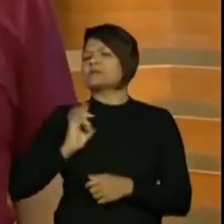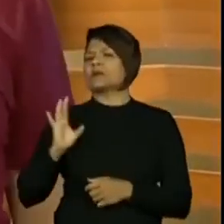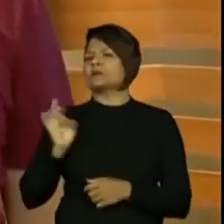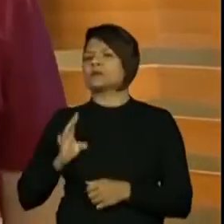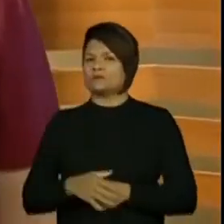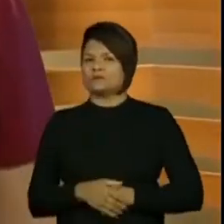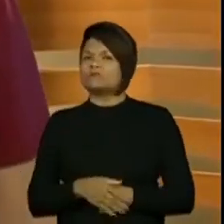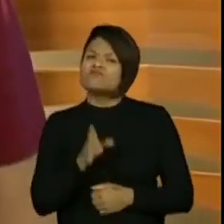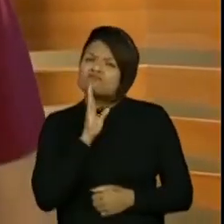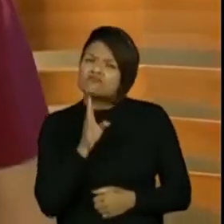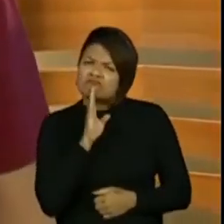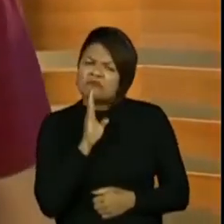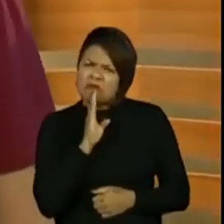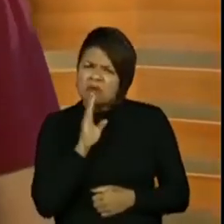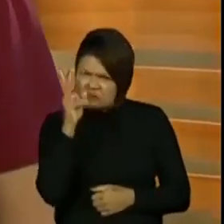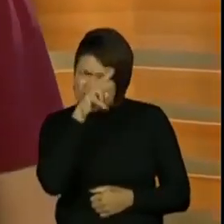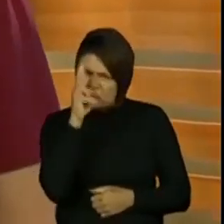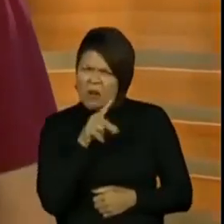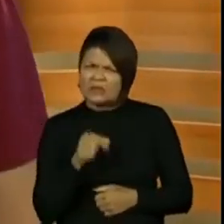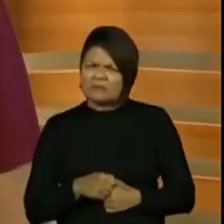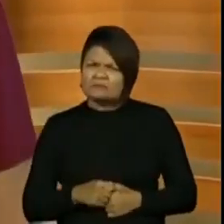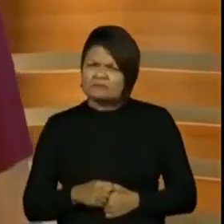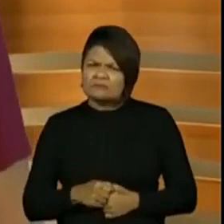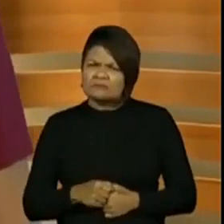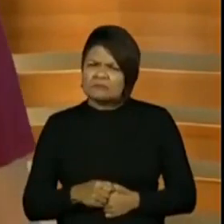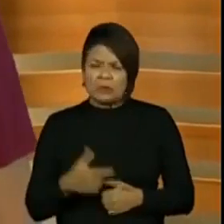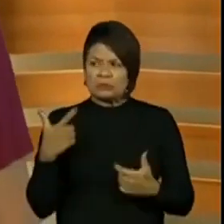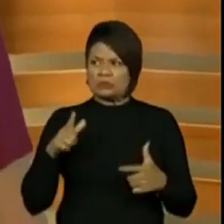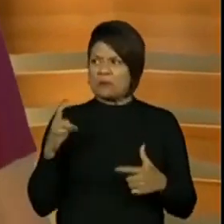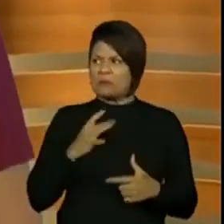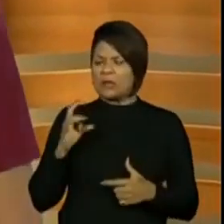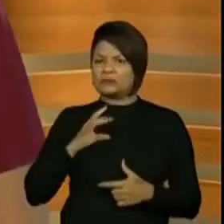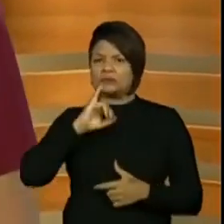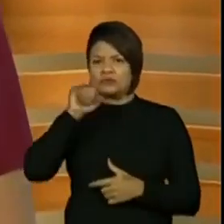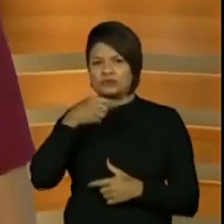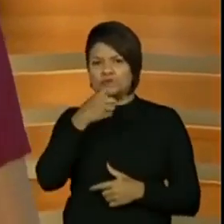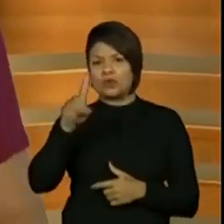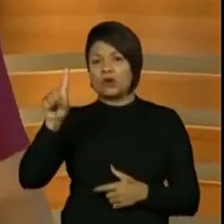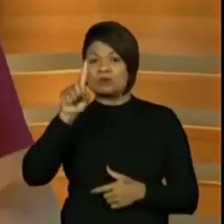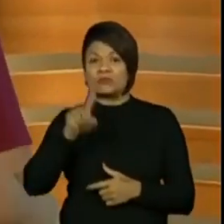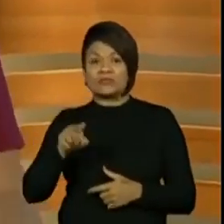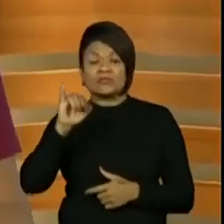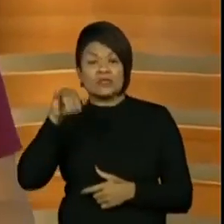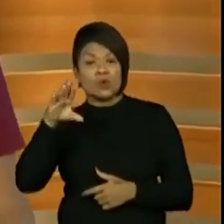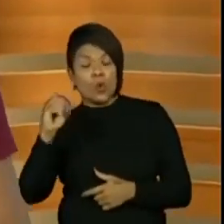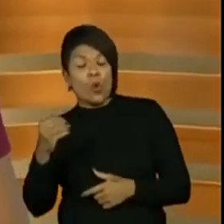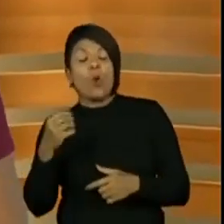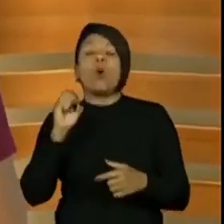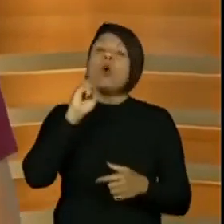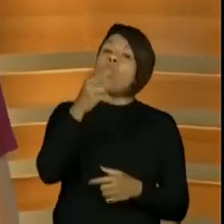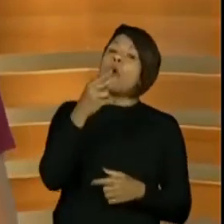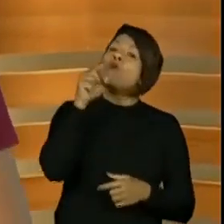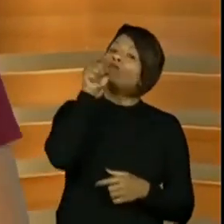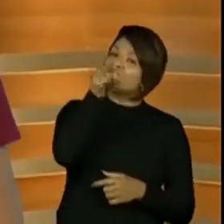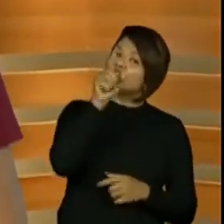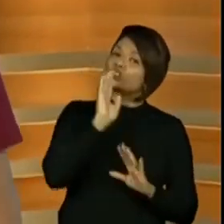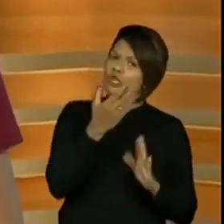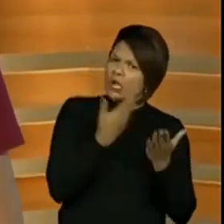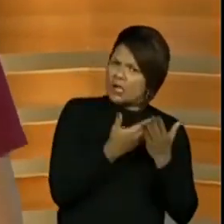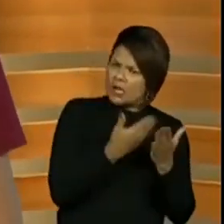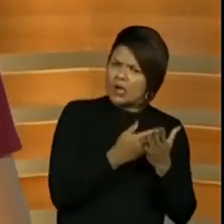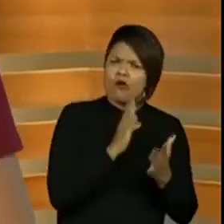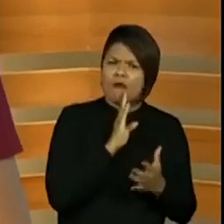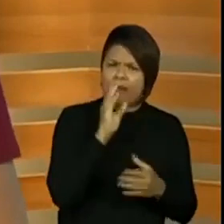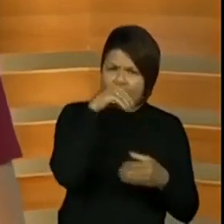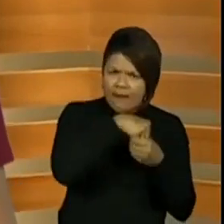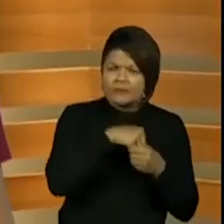a história do Joãozinho Sem Medo. Se a professora ou o professor já leu para você na escola, ou se você já leu em algum lugar. Você conhece essa